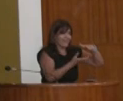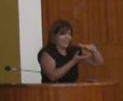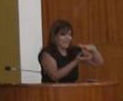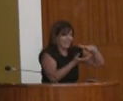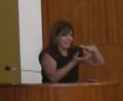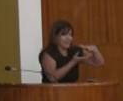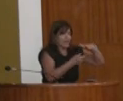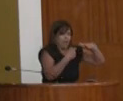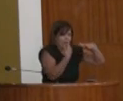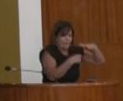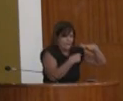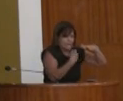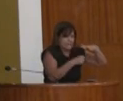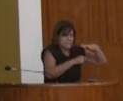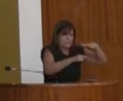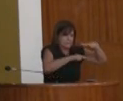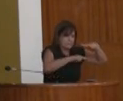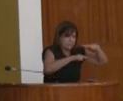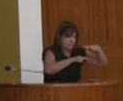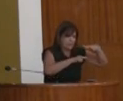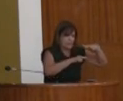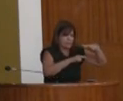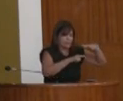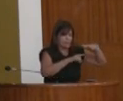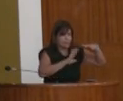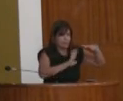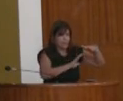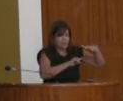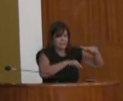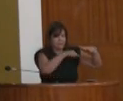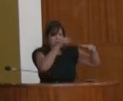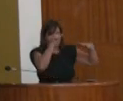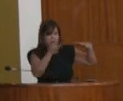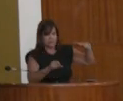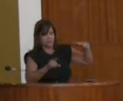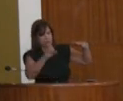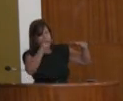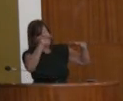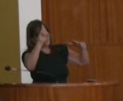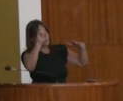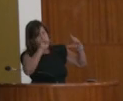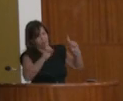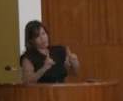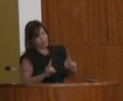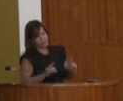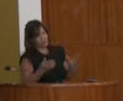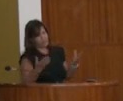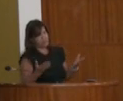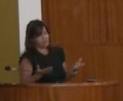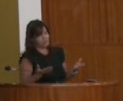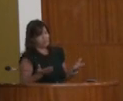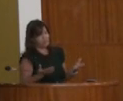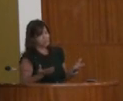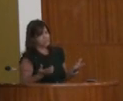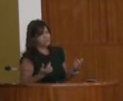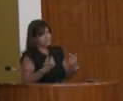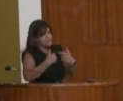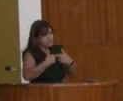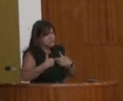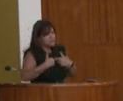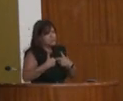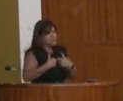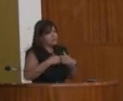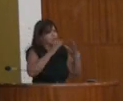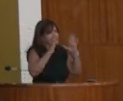ou precisa e a pessoa com deficiência? Márcia, eu acho que é mais ou menos o que eu falei sobre a pergunta